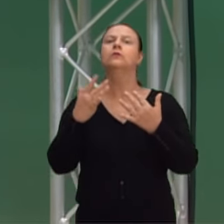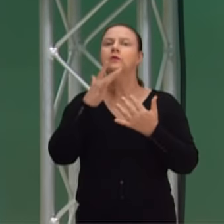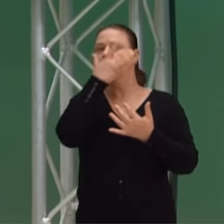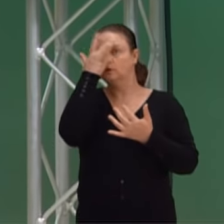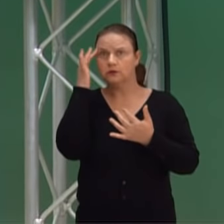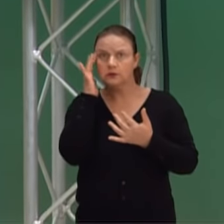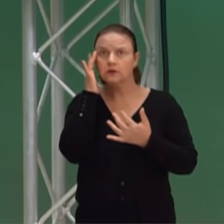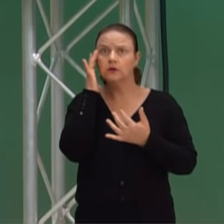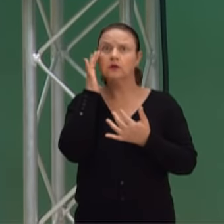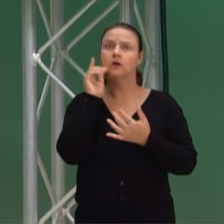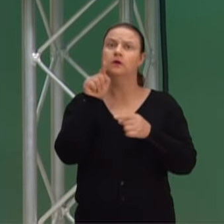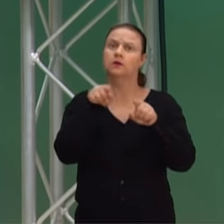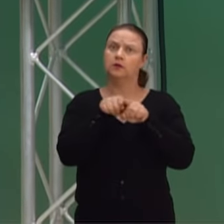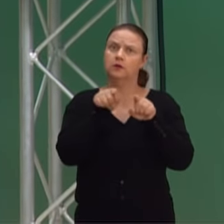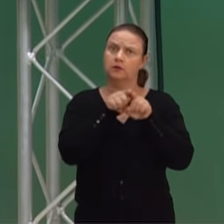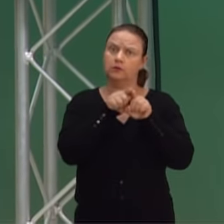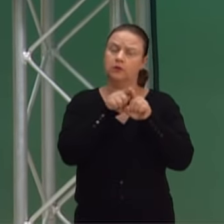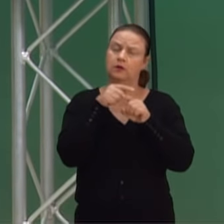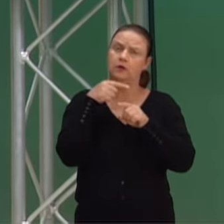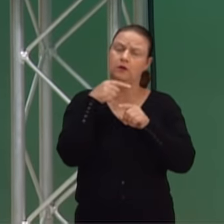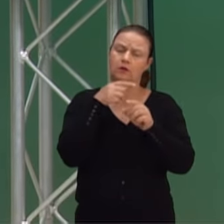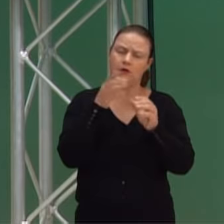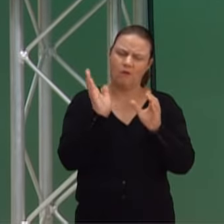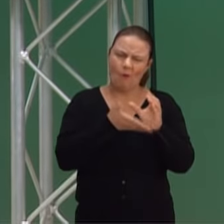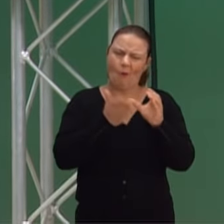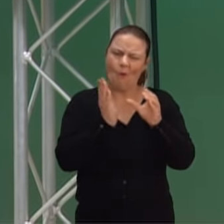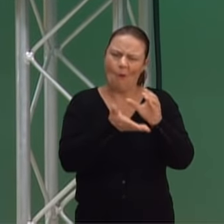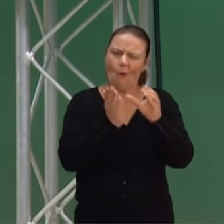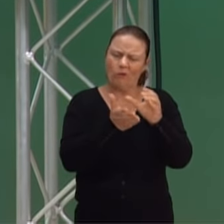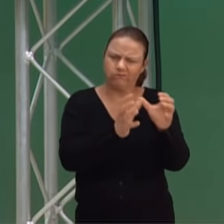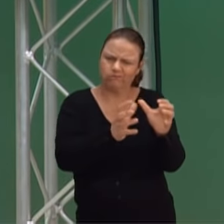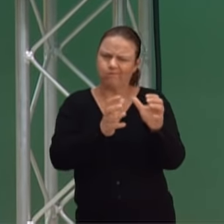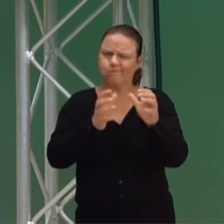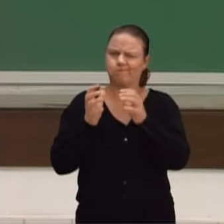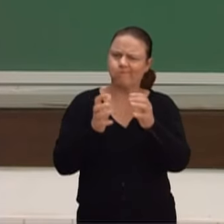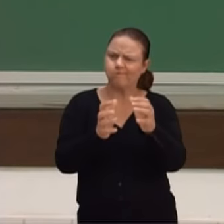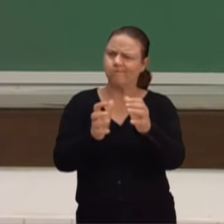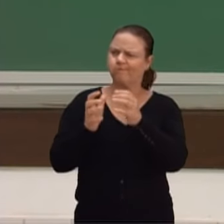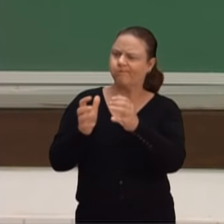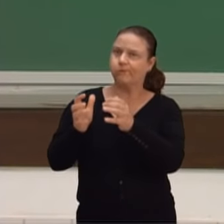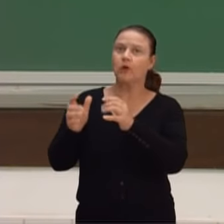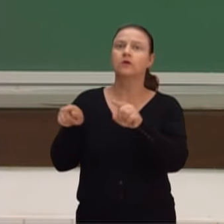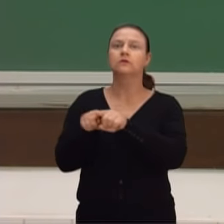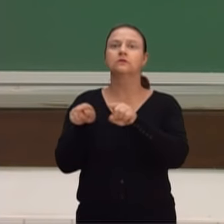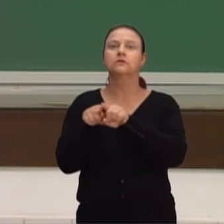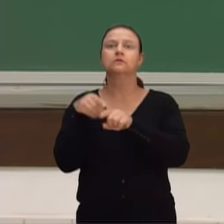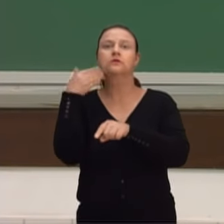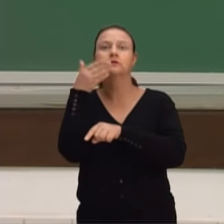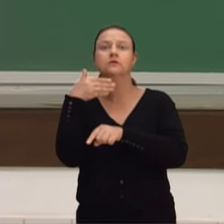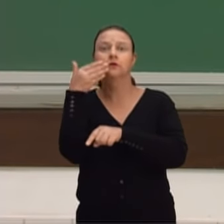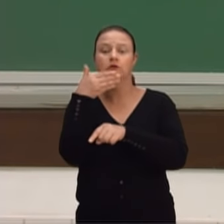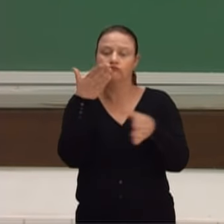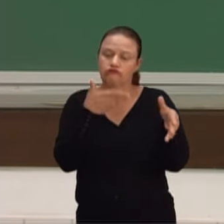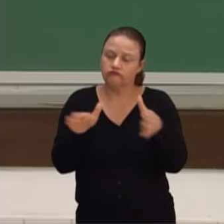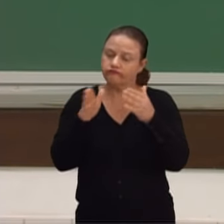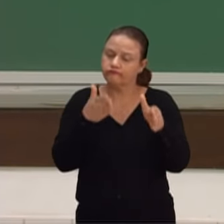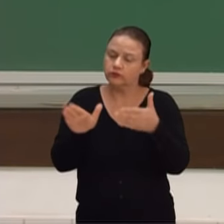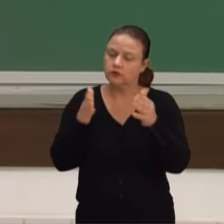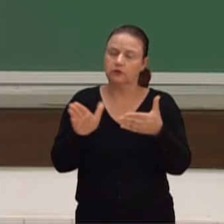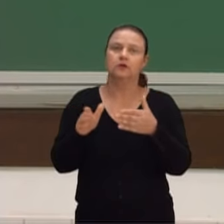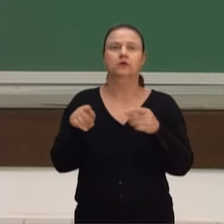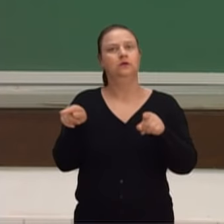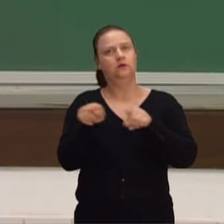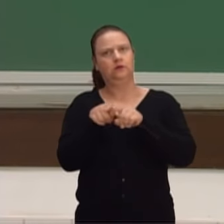na produção de açúcar. E você vai lembrar da última aula que a gente viu isso. Muitas imagens que mostravam escravos